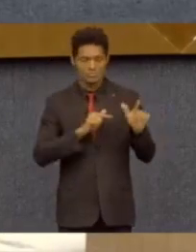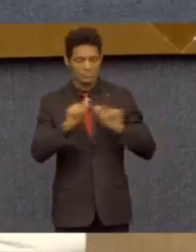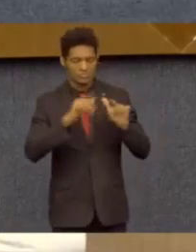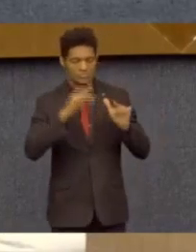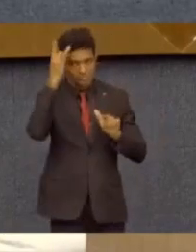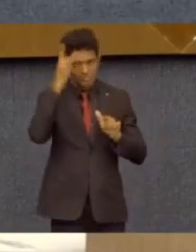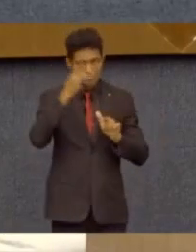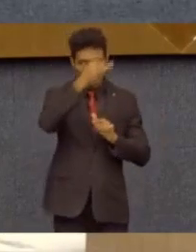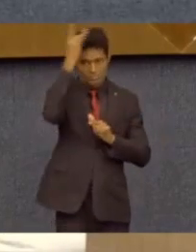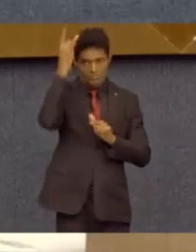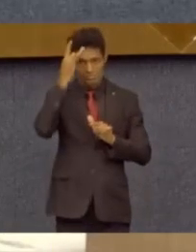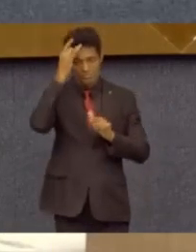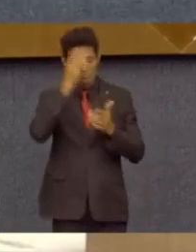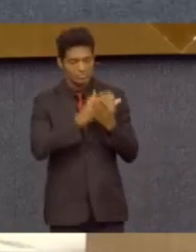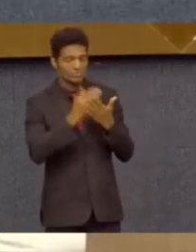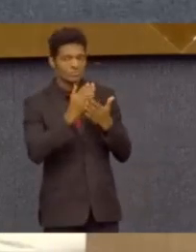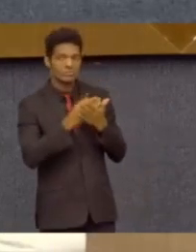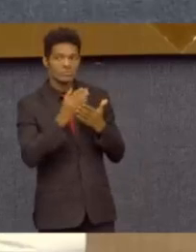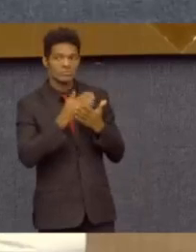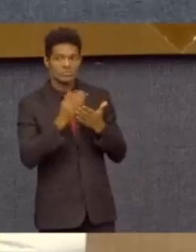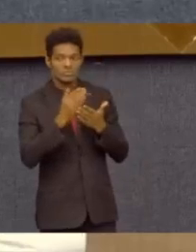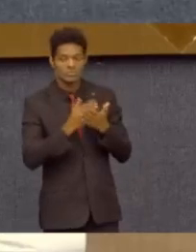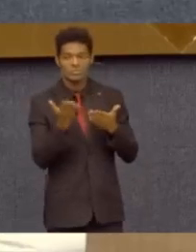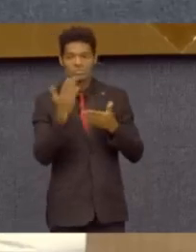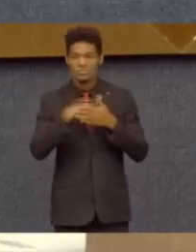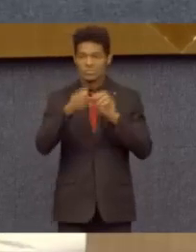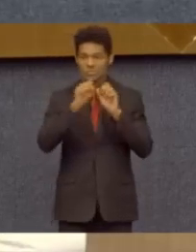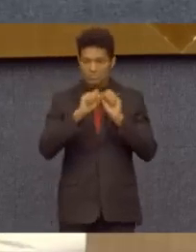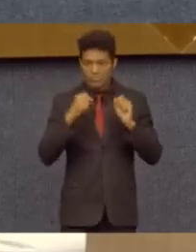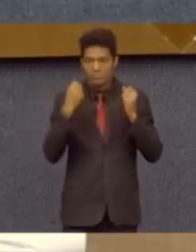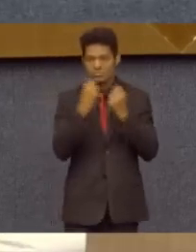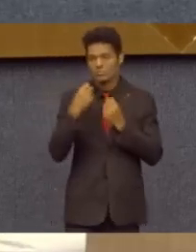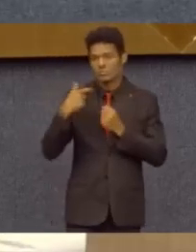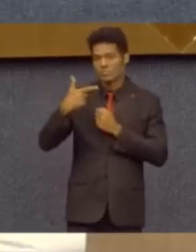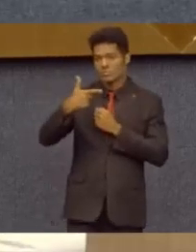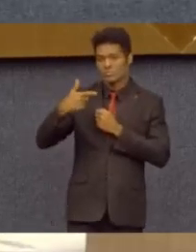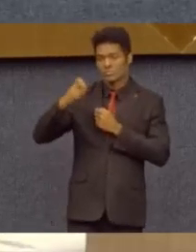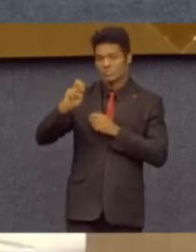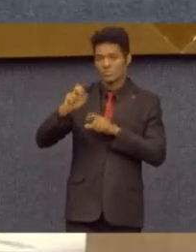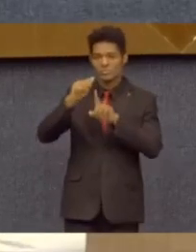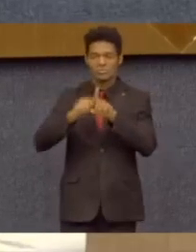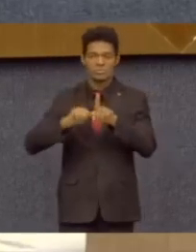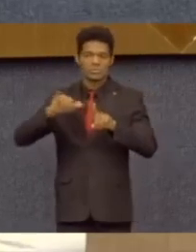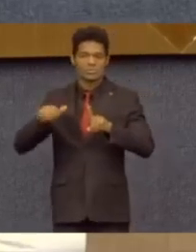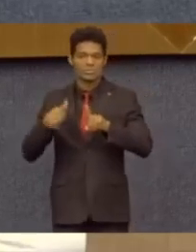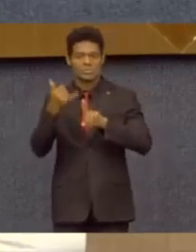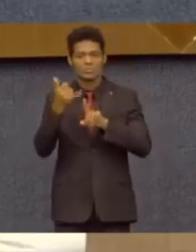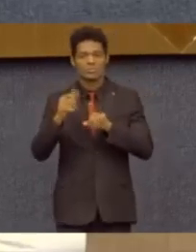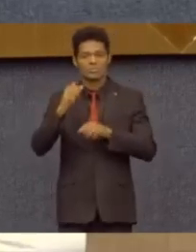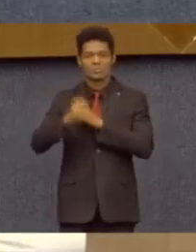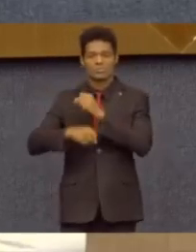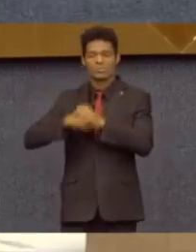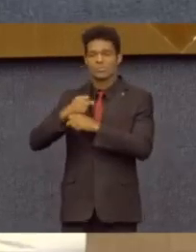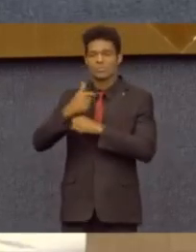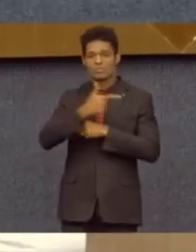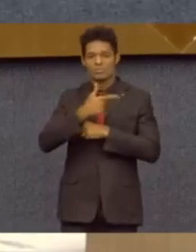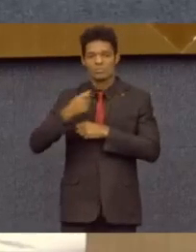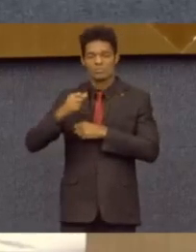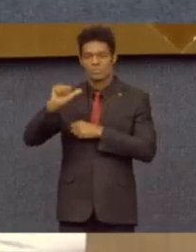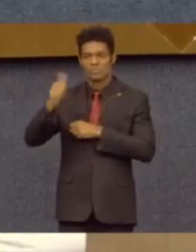25 de janeiro de 2015, onde iniciou sua profunda jornada de preparação